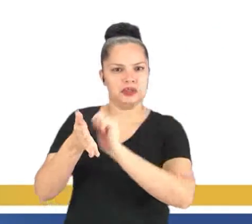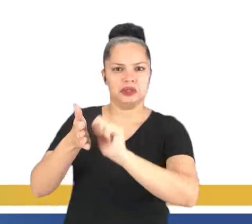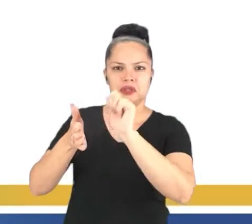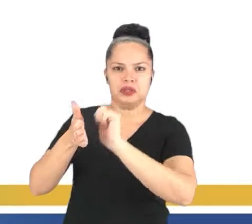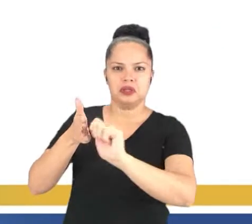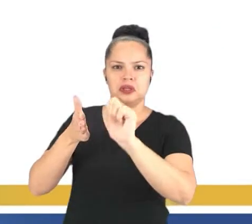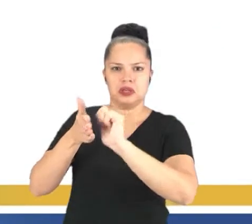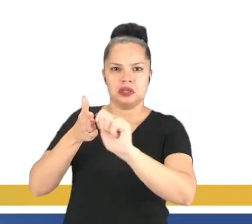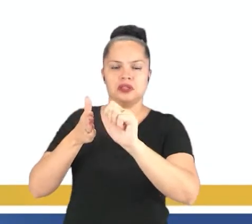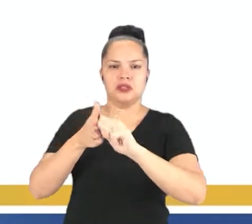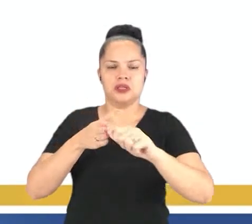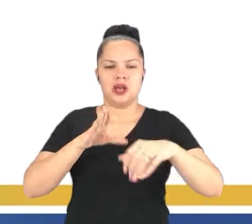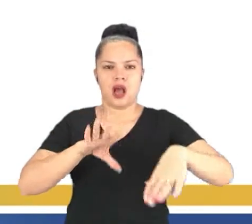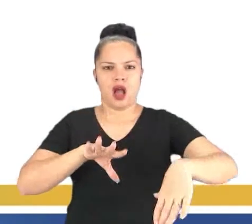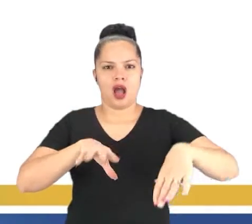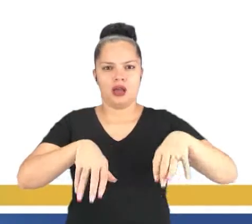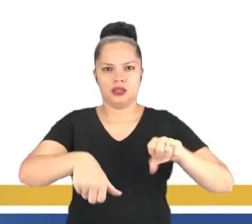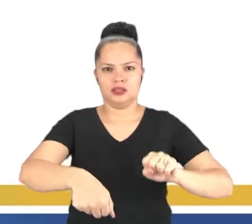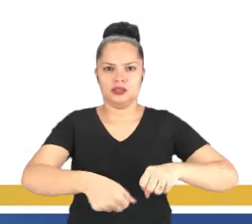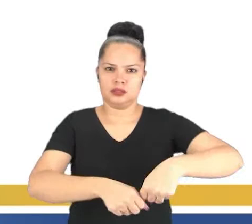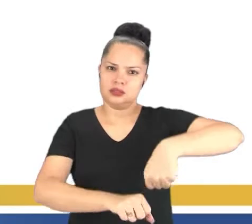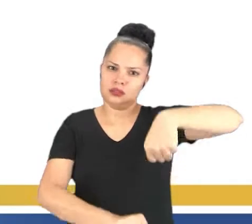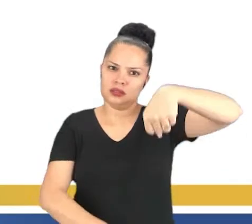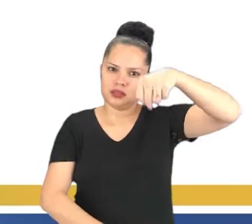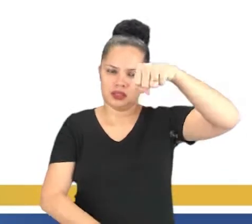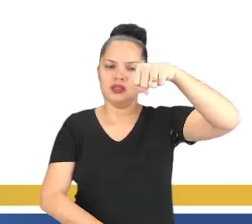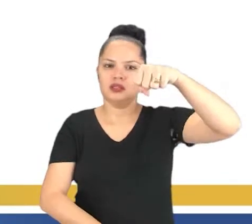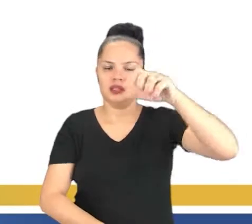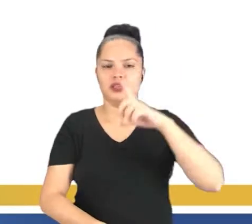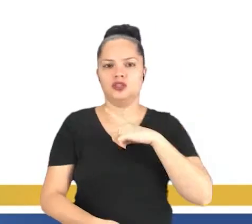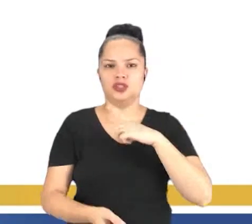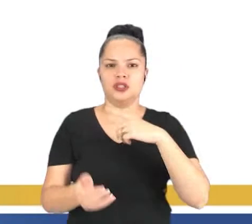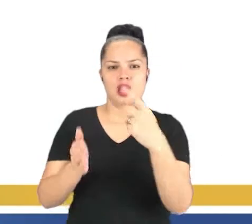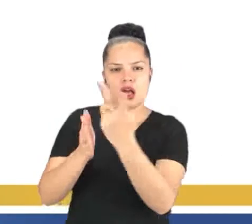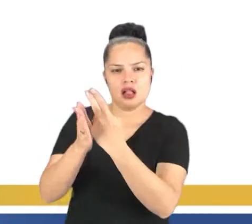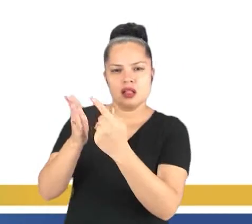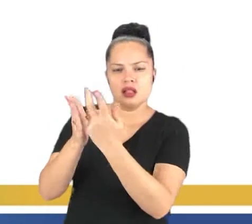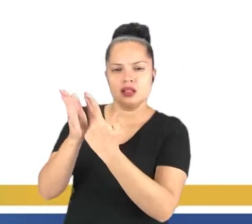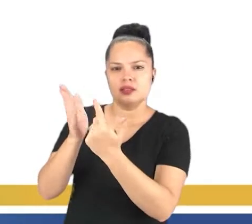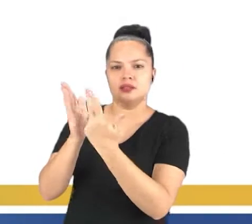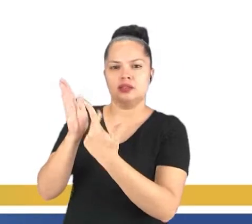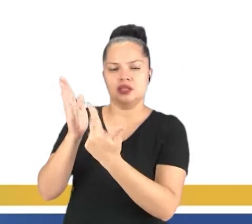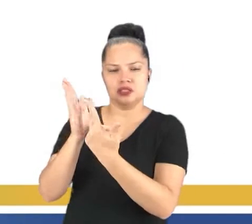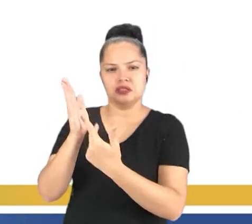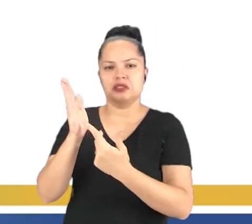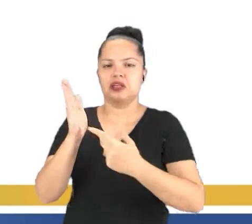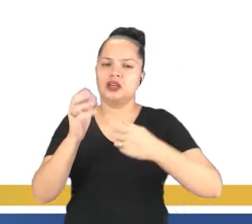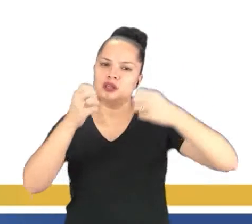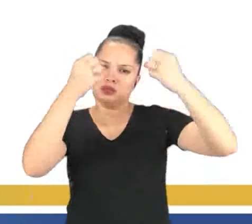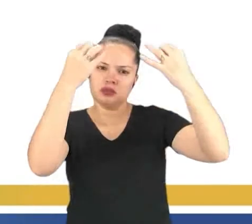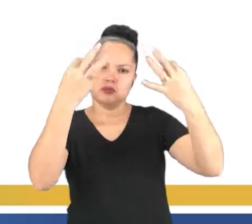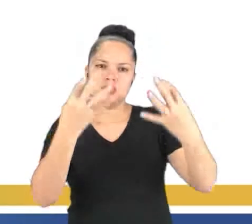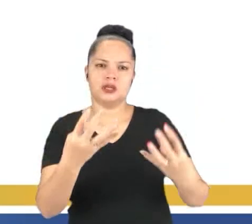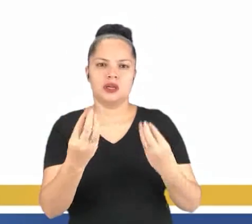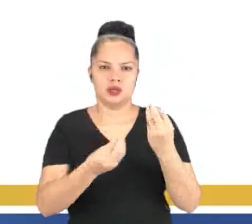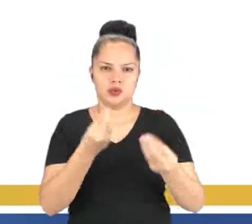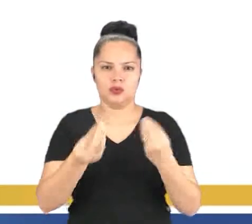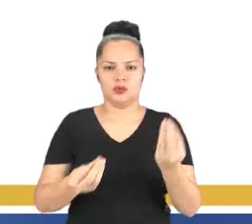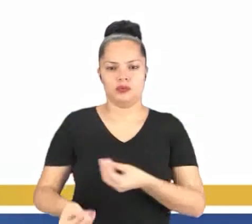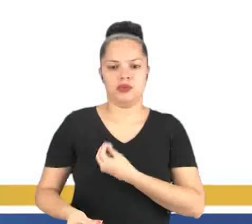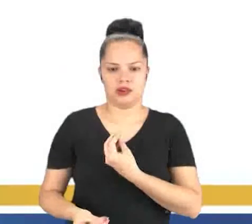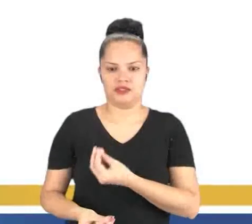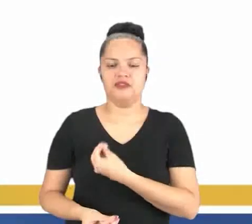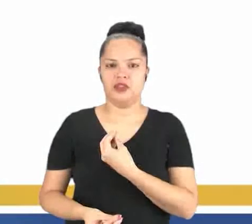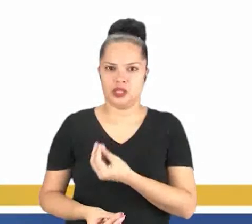os manuscritos anteriores ao livro com desenhos detalhados que dão conta de informar sobre o cotidiano de